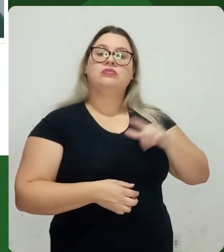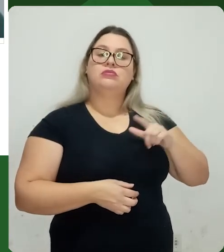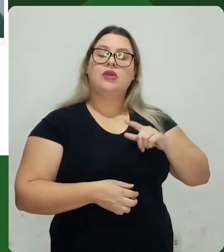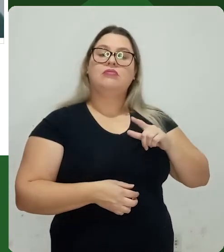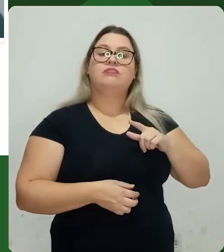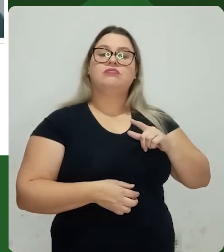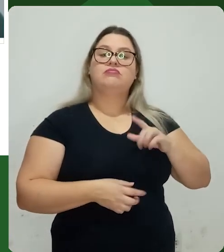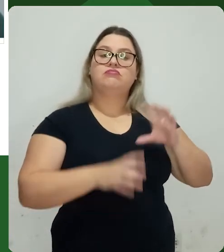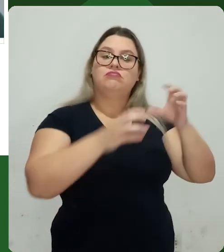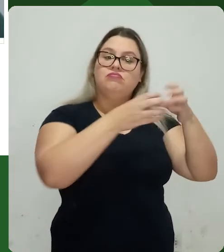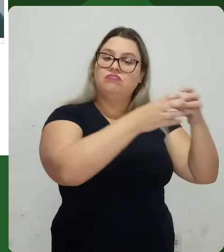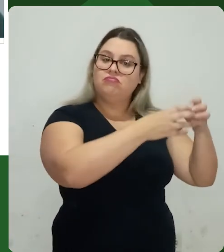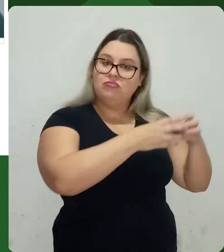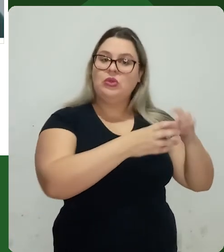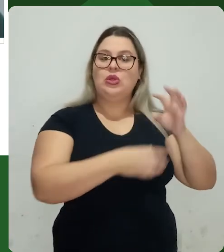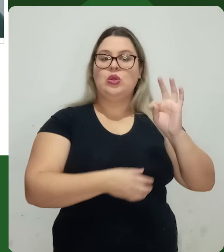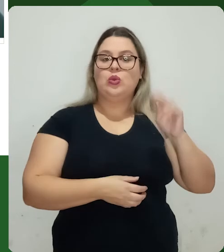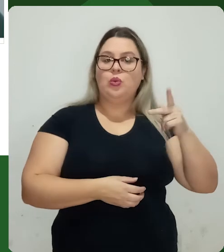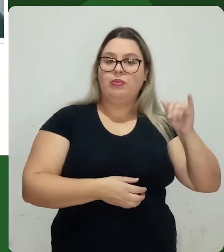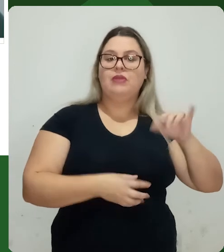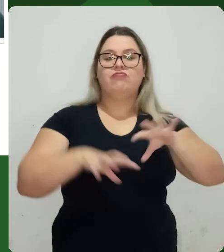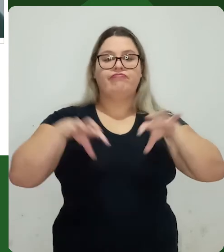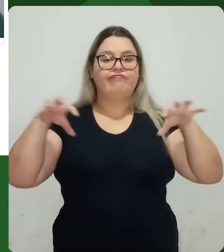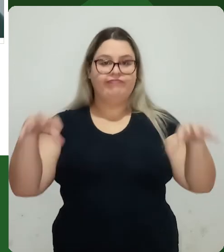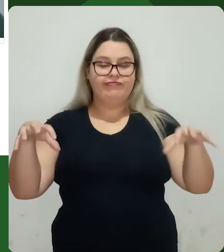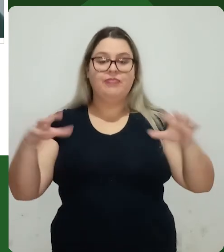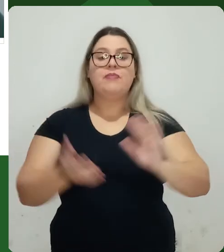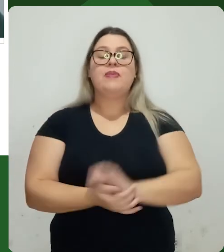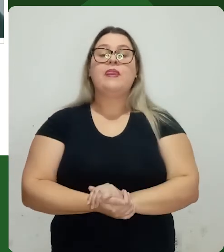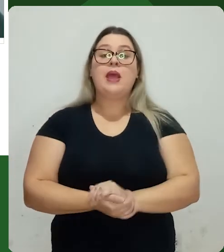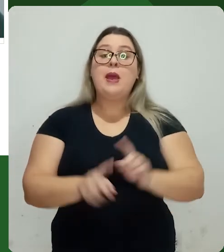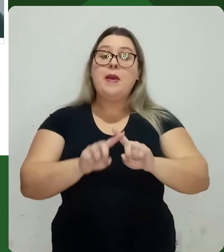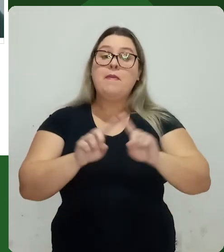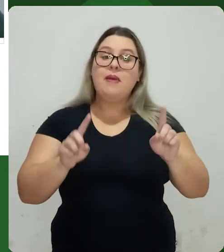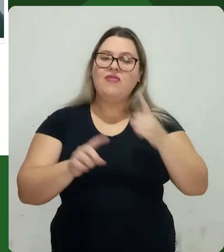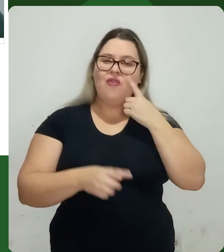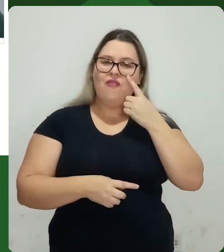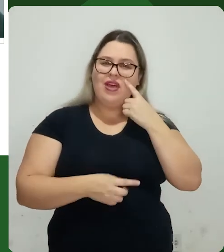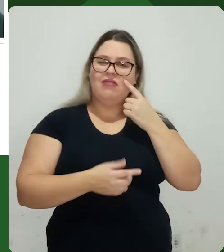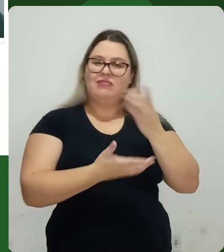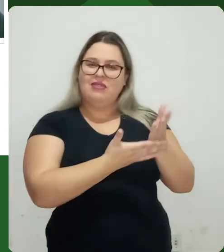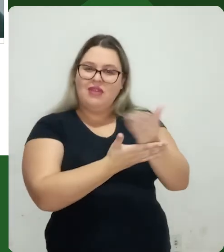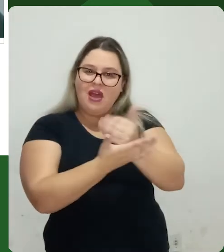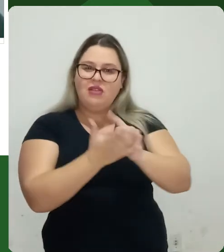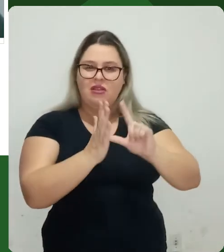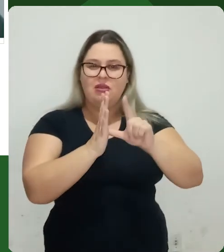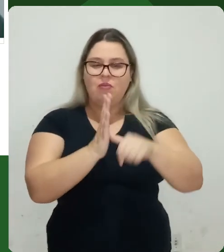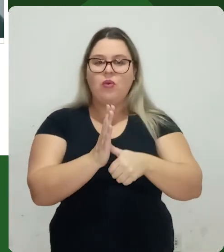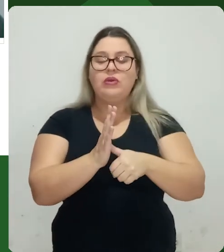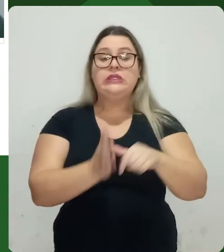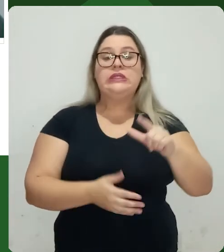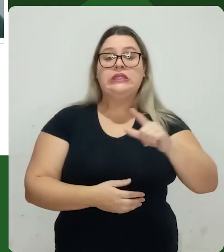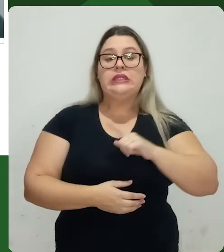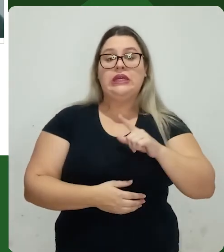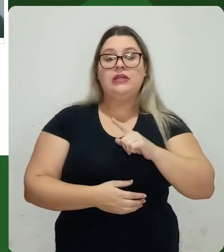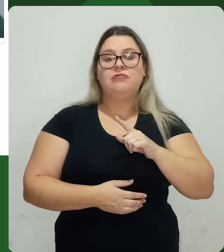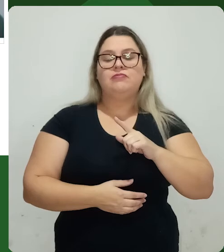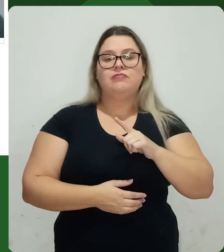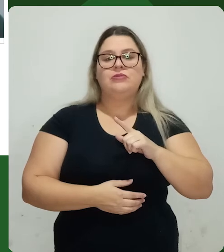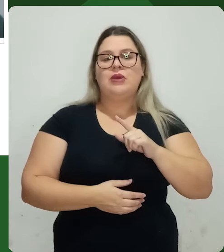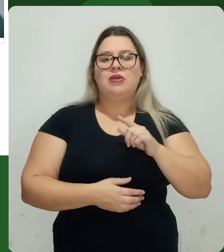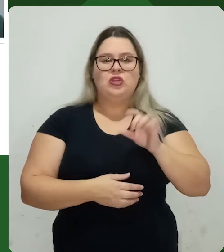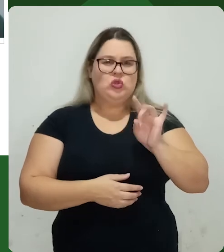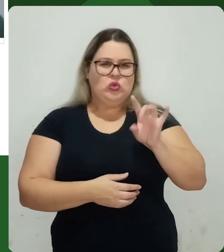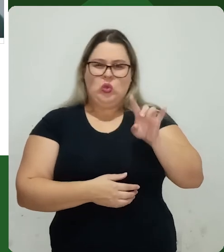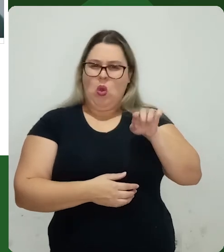e depois nós teríamos o macro-G, que também teria em torno de 12 famílias. Mas, como vocês vão ver os dados depois, a gente tem